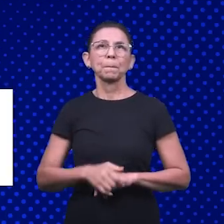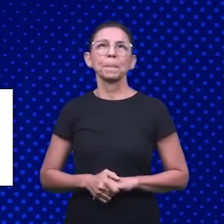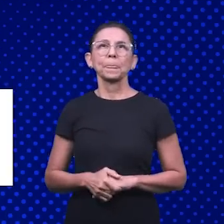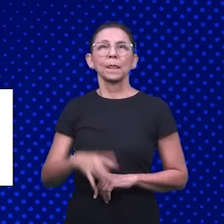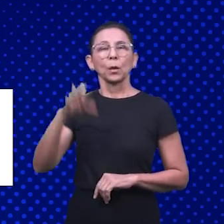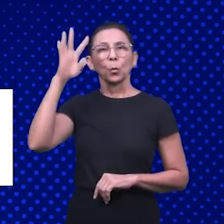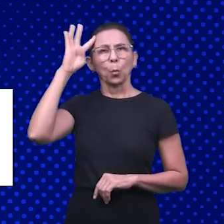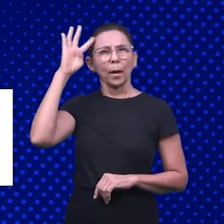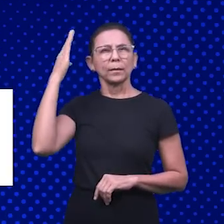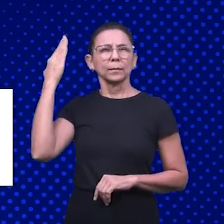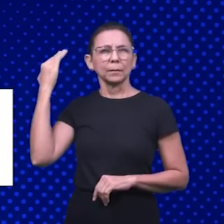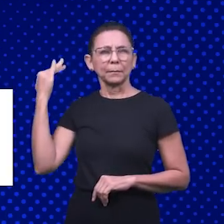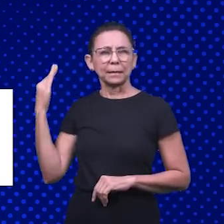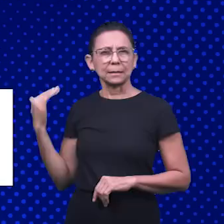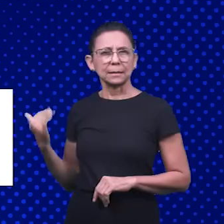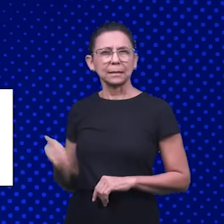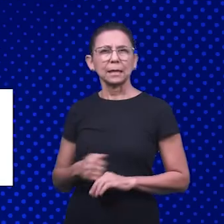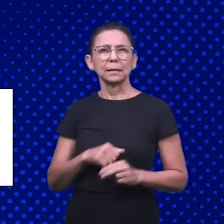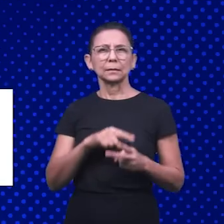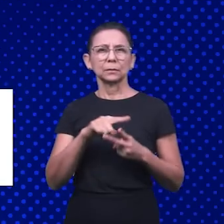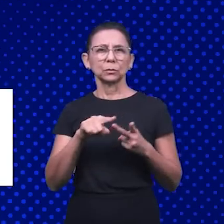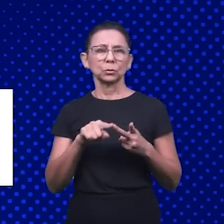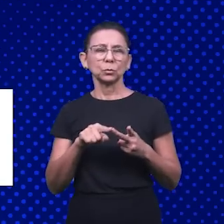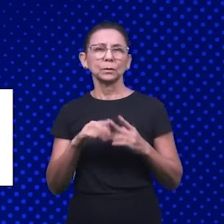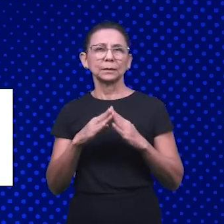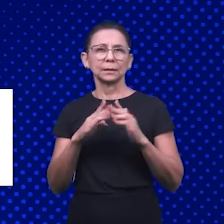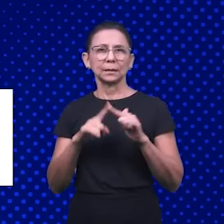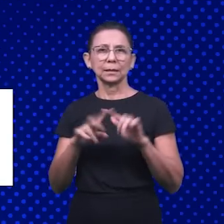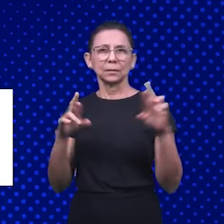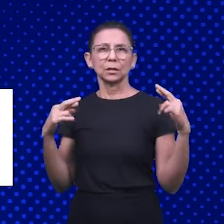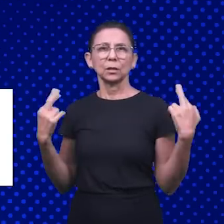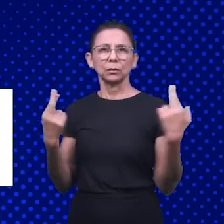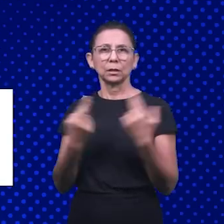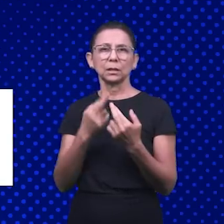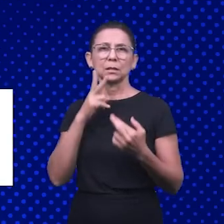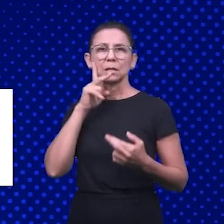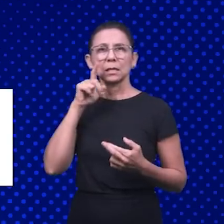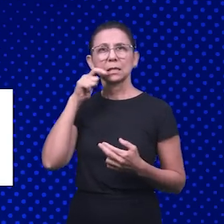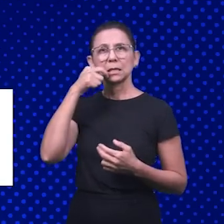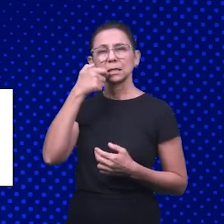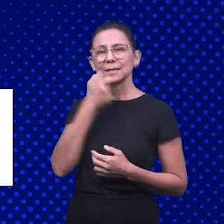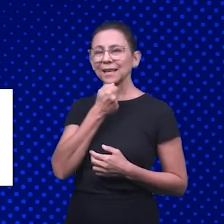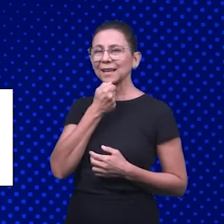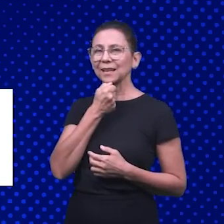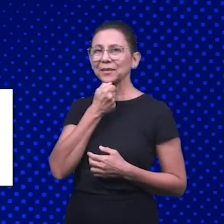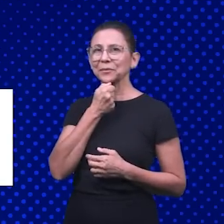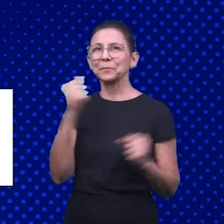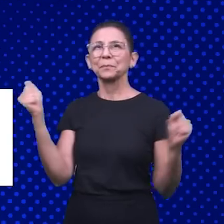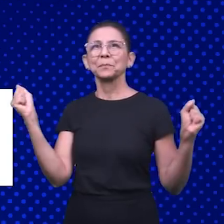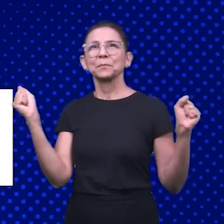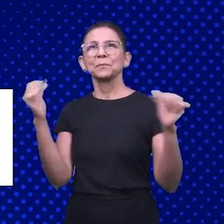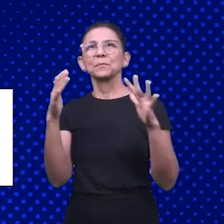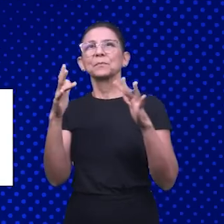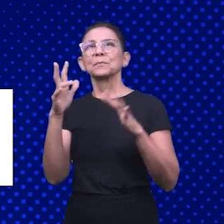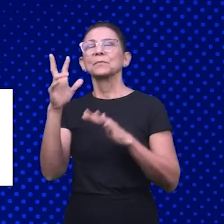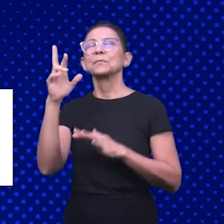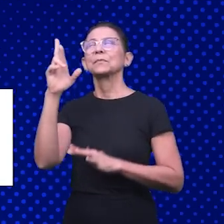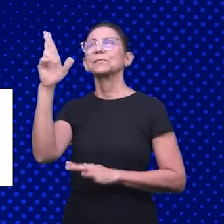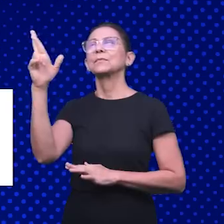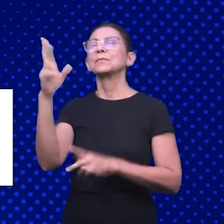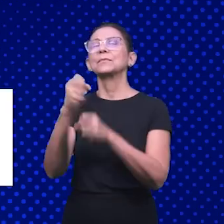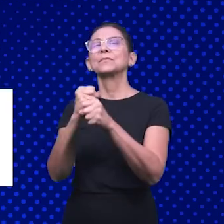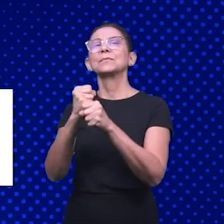última quarta-feira, as igrejas de Xanxerê e Chapecó, as irmãs ceiaram com o Senhor em glorificação por mais um ano